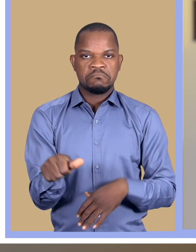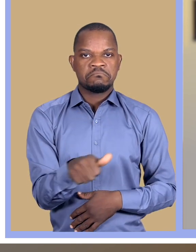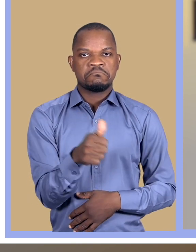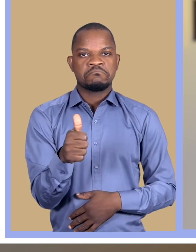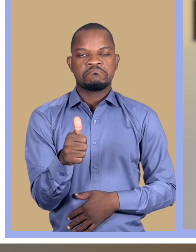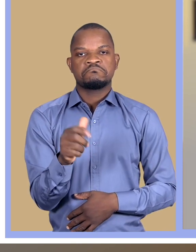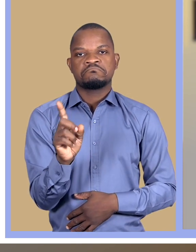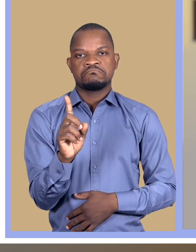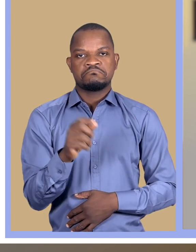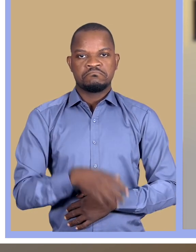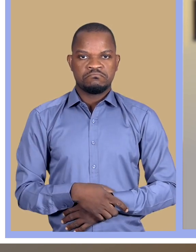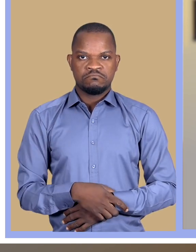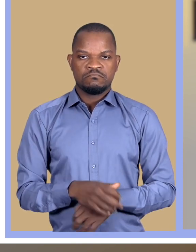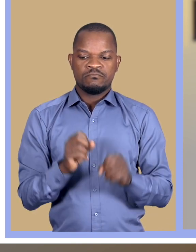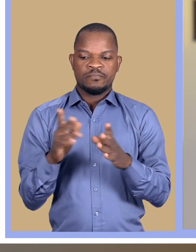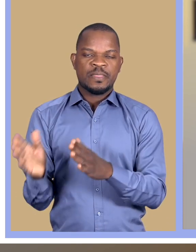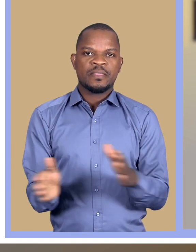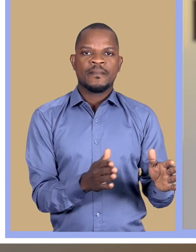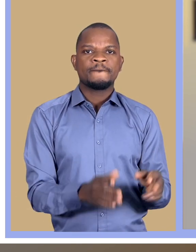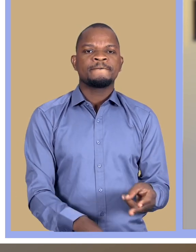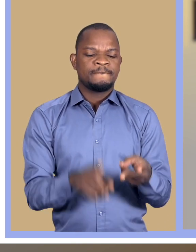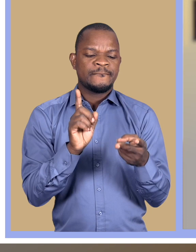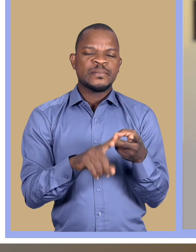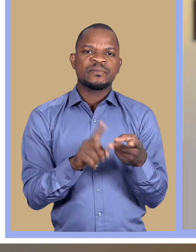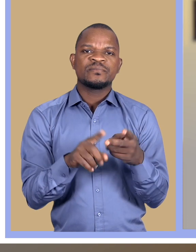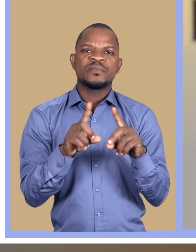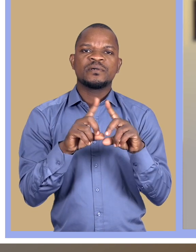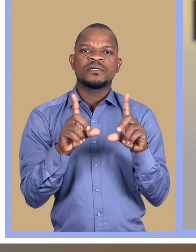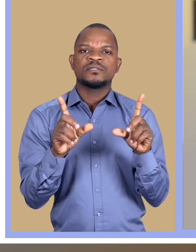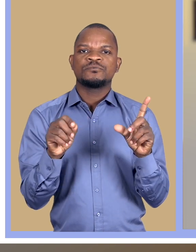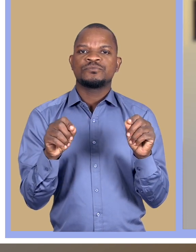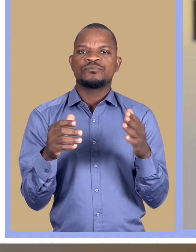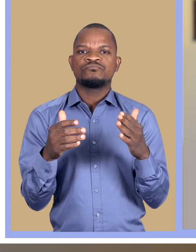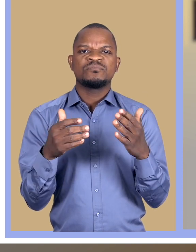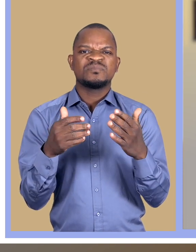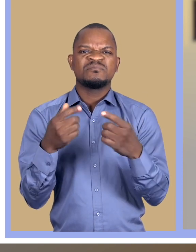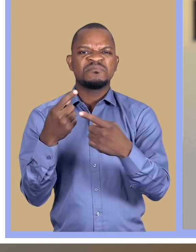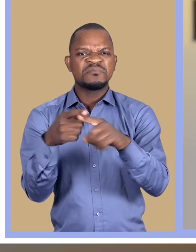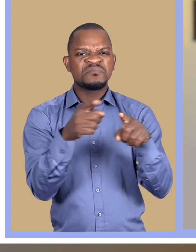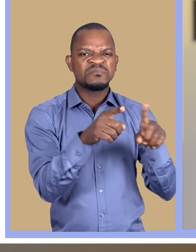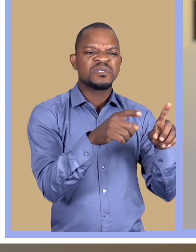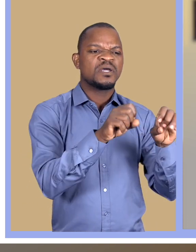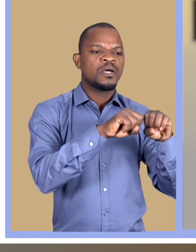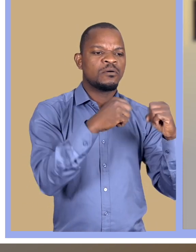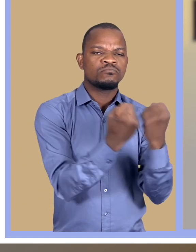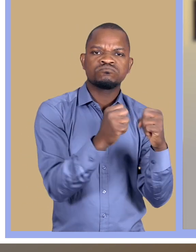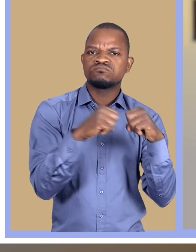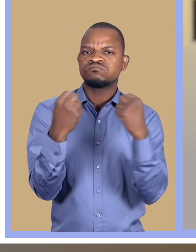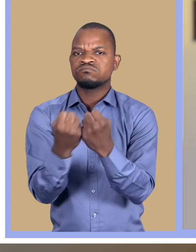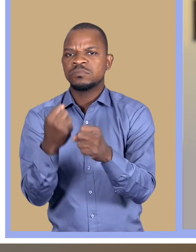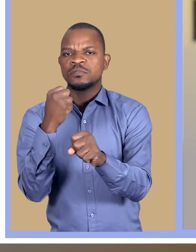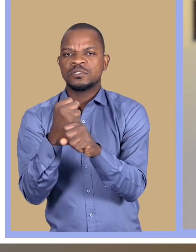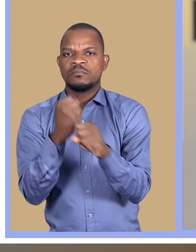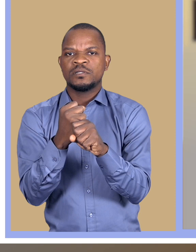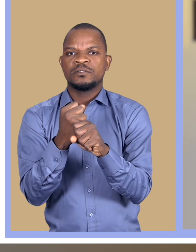isso. Exato. E no que diz respeito ao segmento das várias cooperativas ambientais, como tem visto